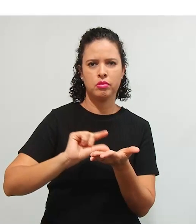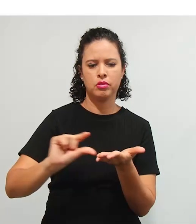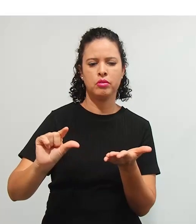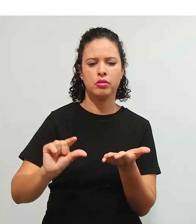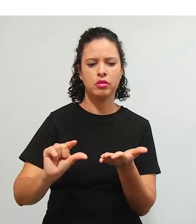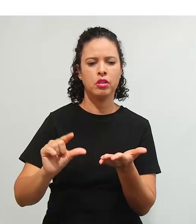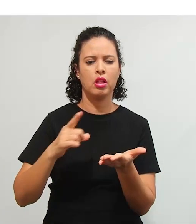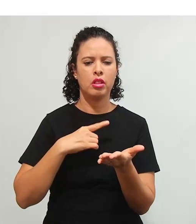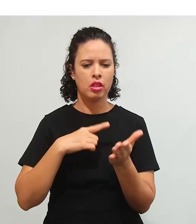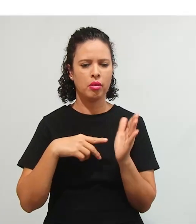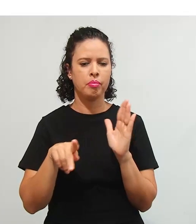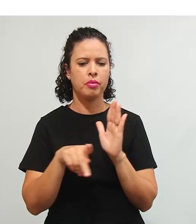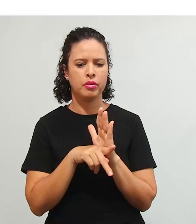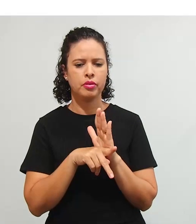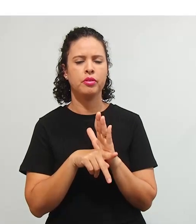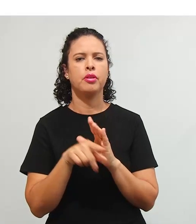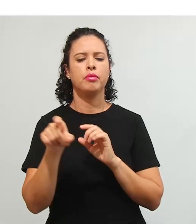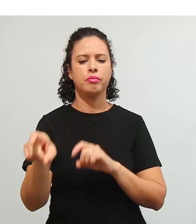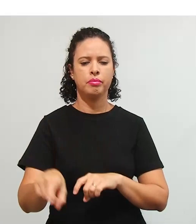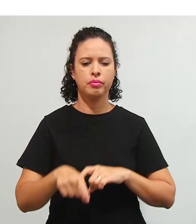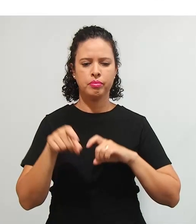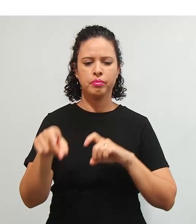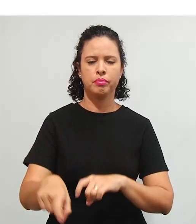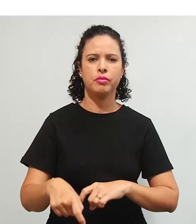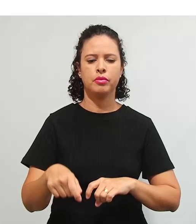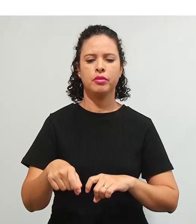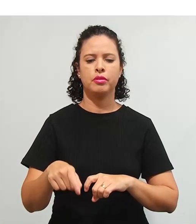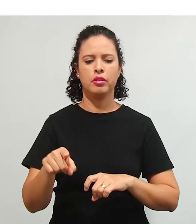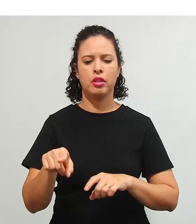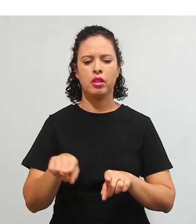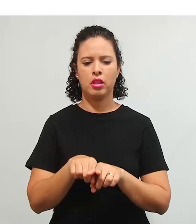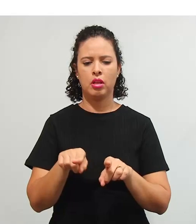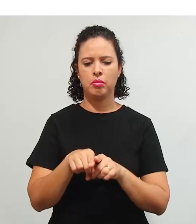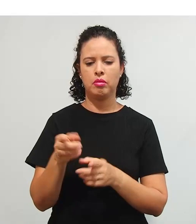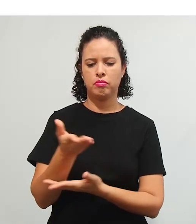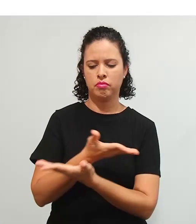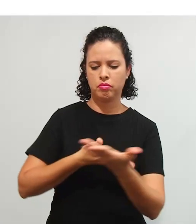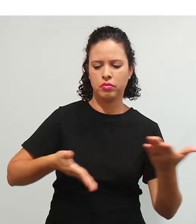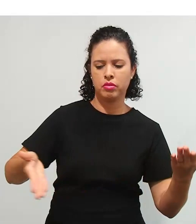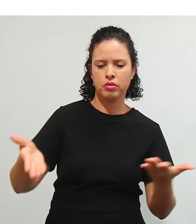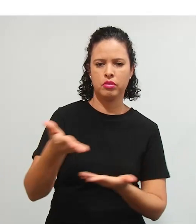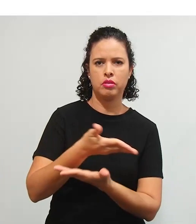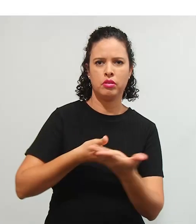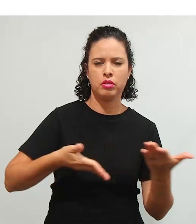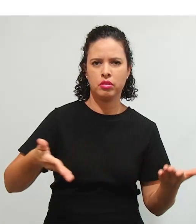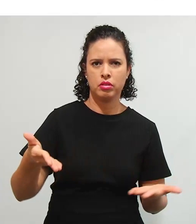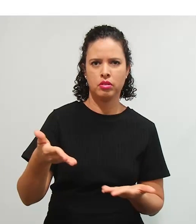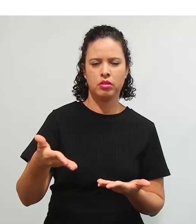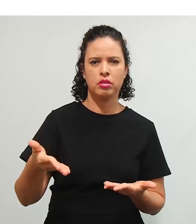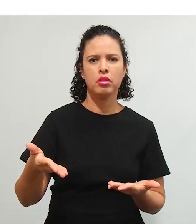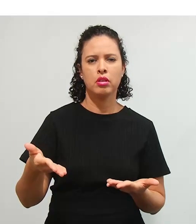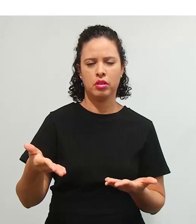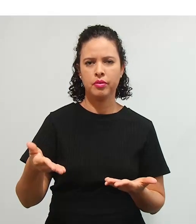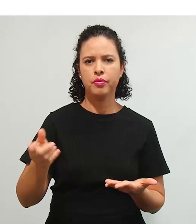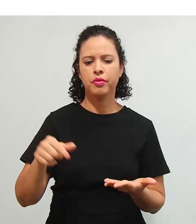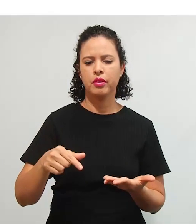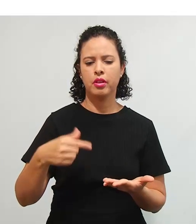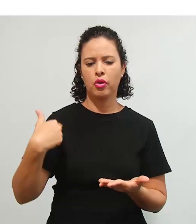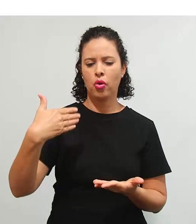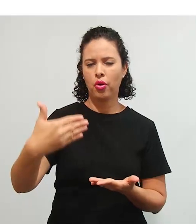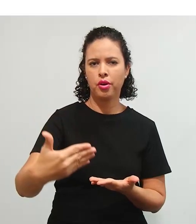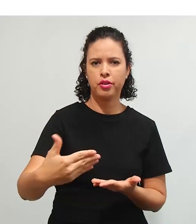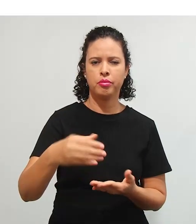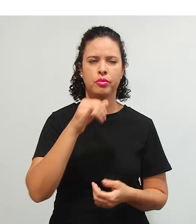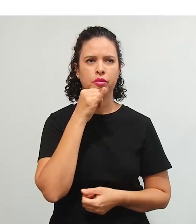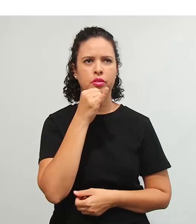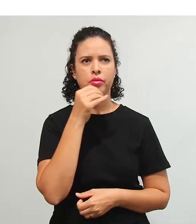temos receita patrimonial, agropecuária, transferências correntes. O que entra em transferências correntes? Então,